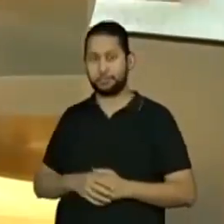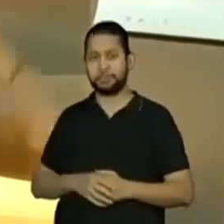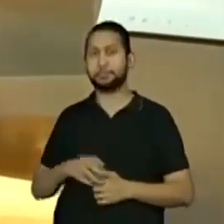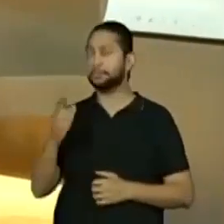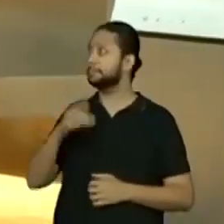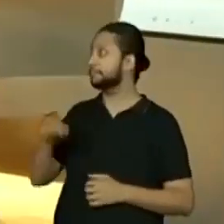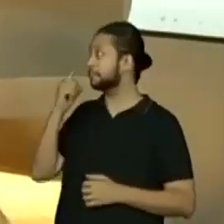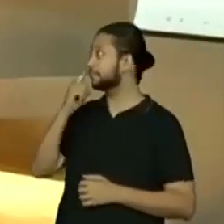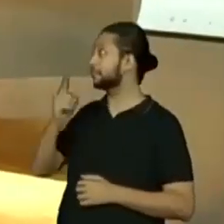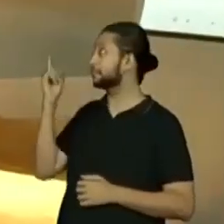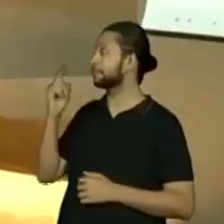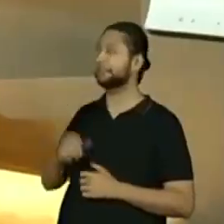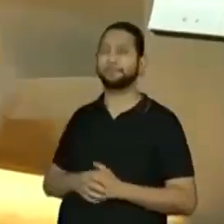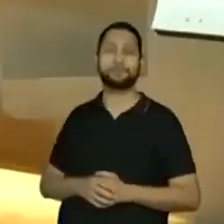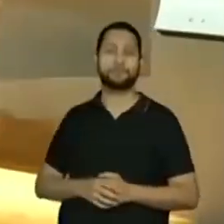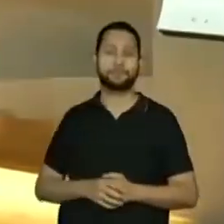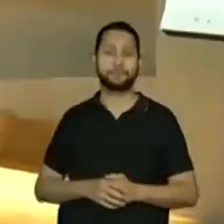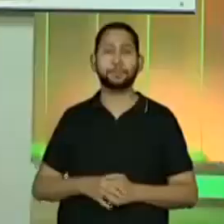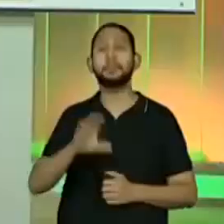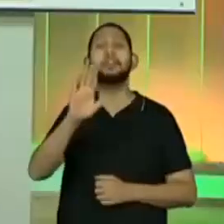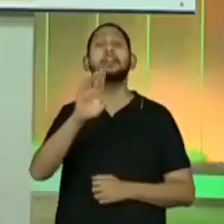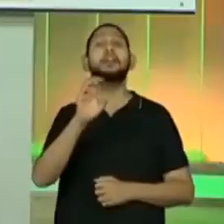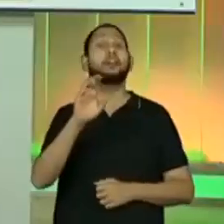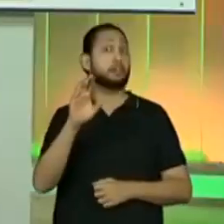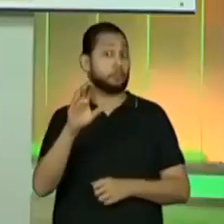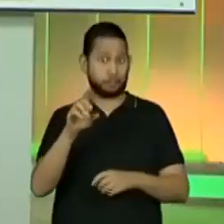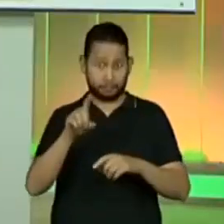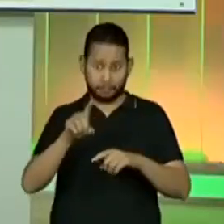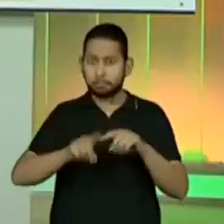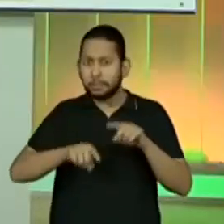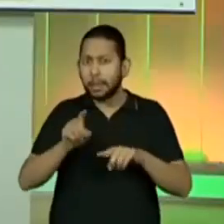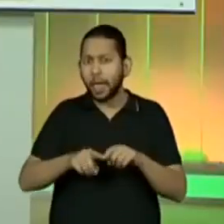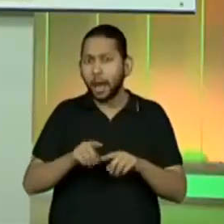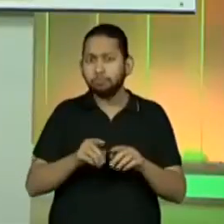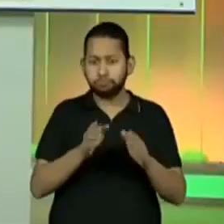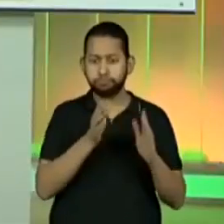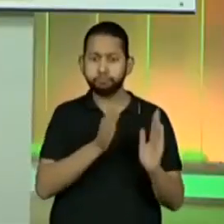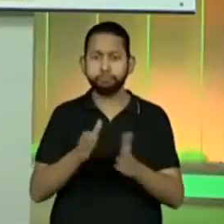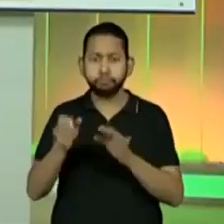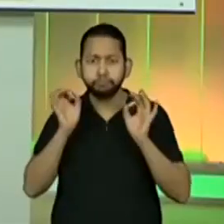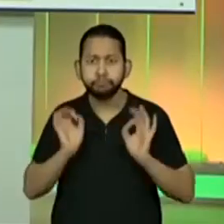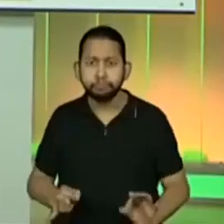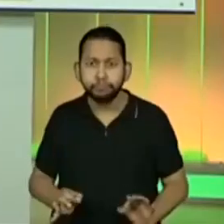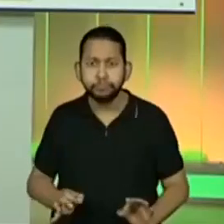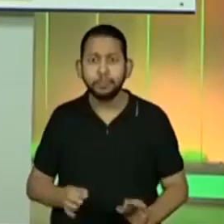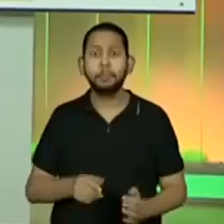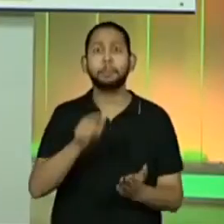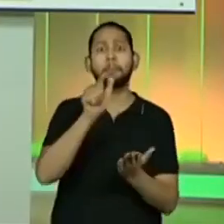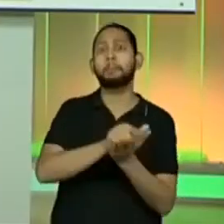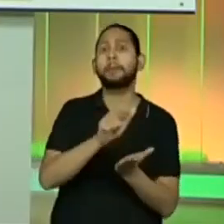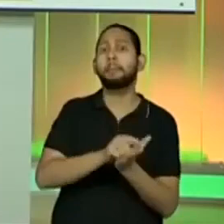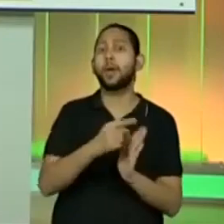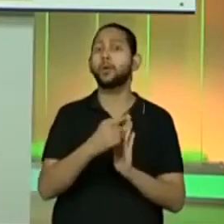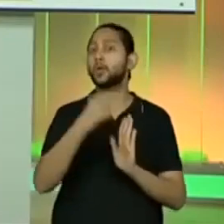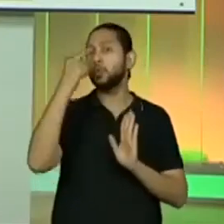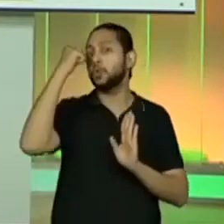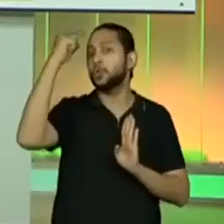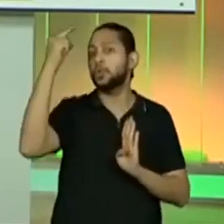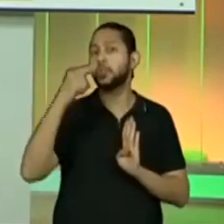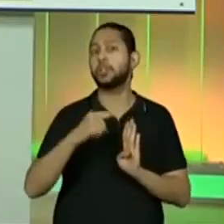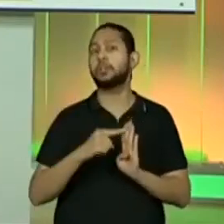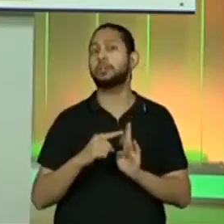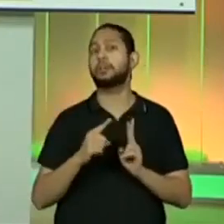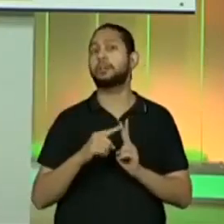Pode passar? Lembrando, seu material todo organizado, coloca a data, a disciplina, não é? Faça